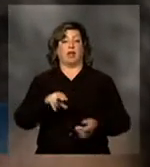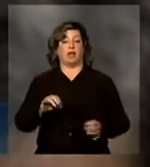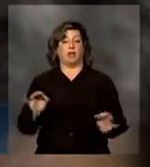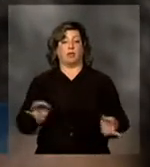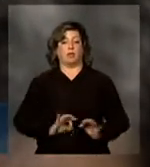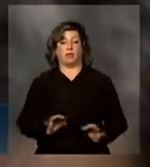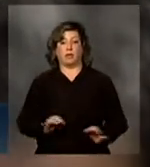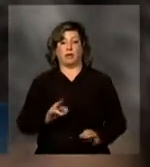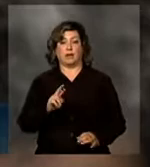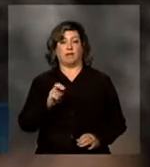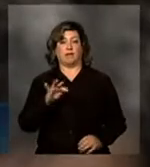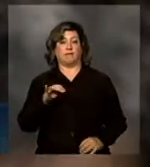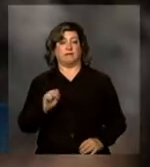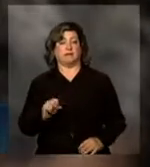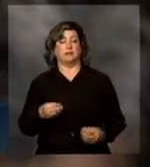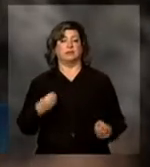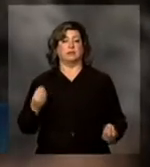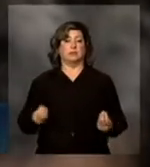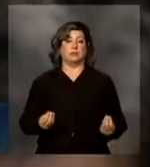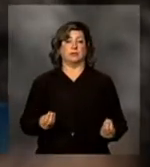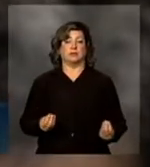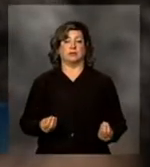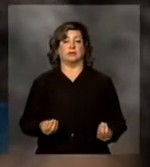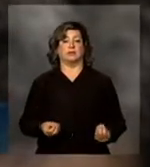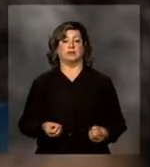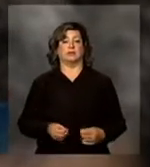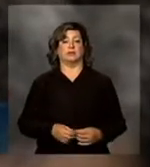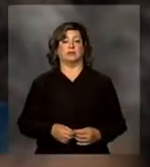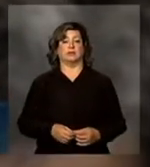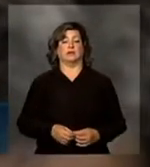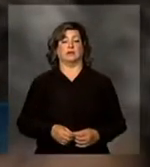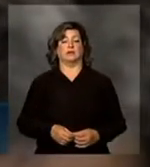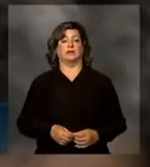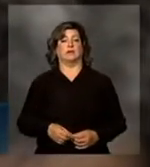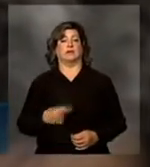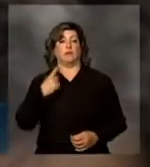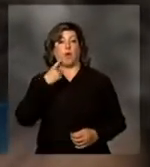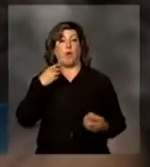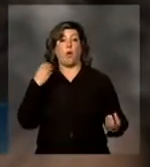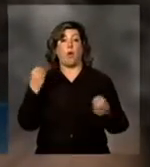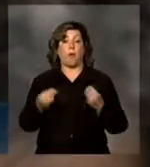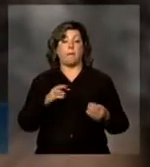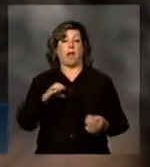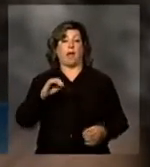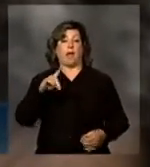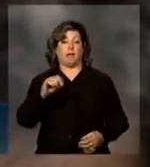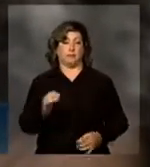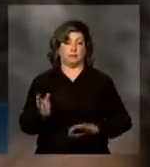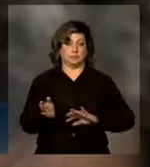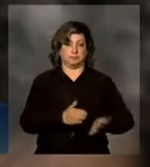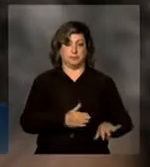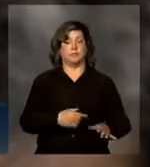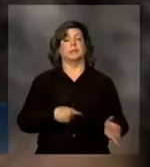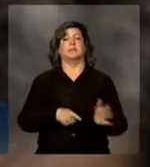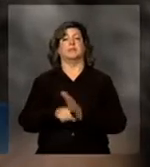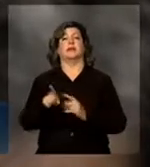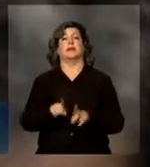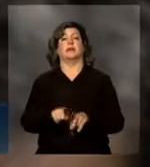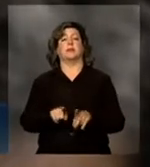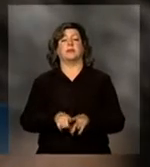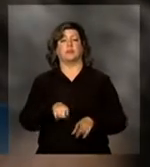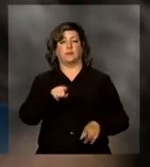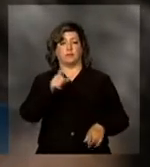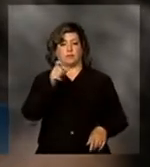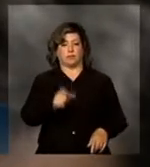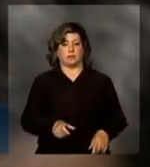ou alguma coisa, e vai para agradar aí a expectativa de mercado? E o senhor acredita que...